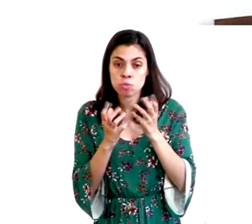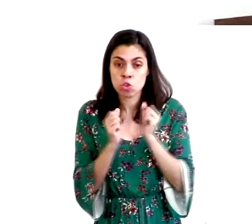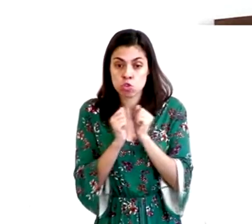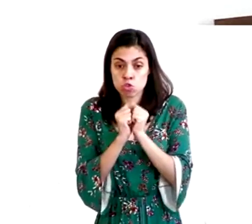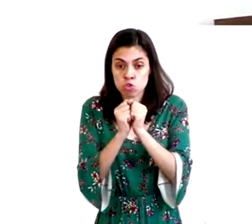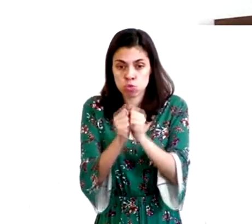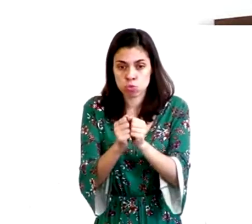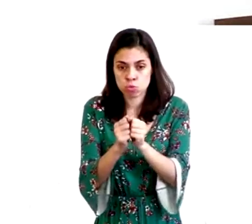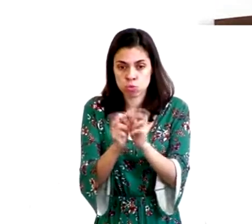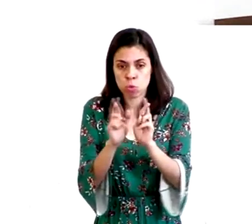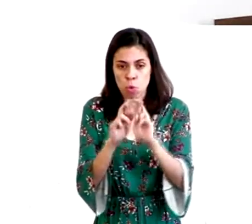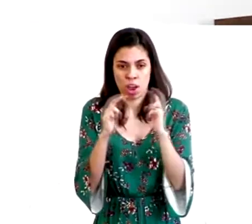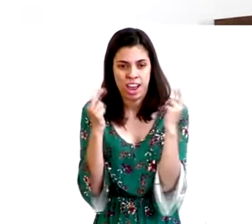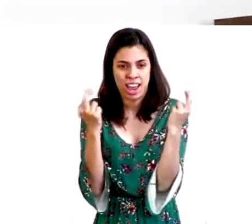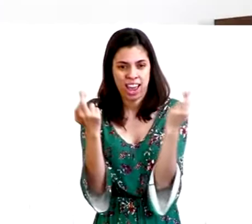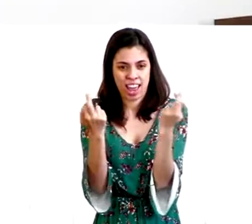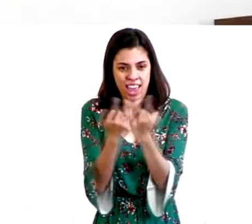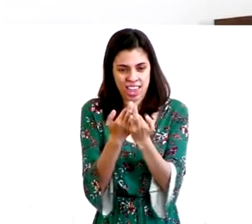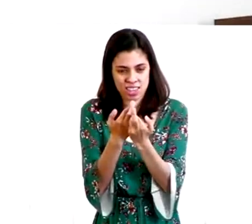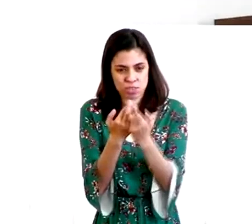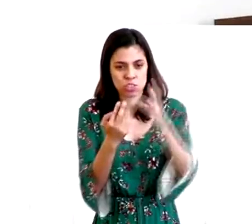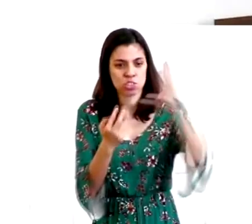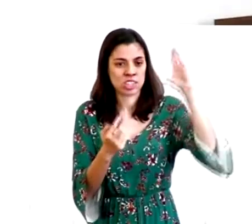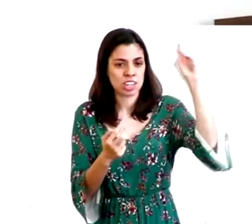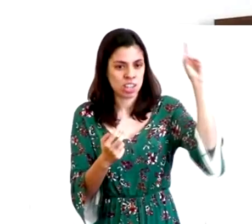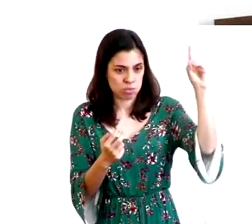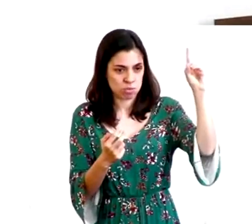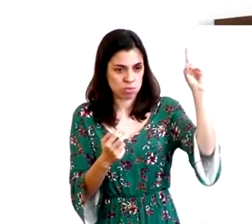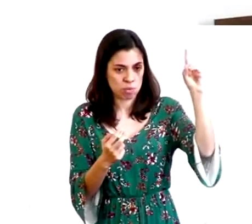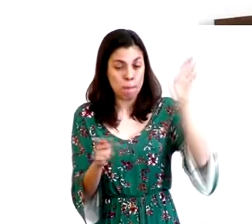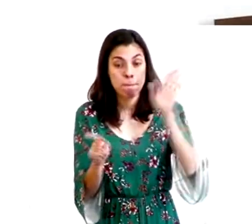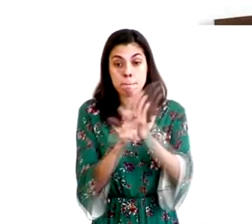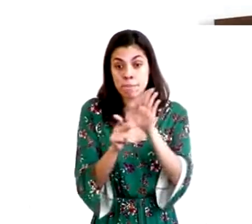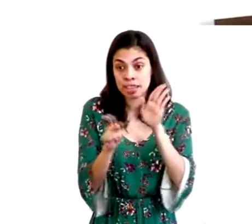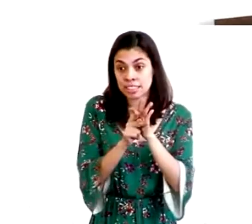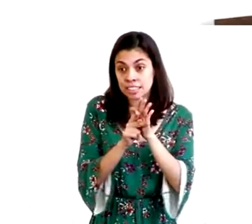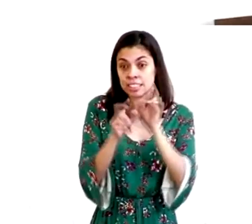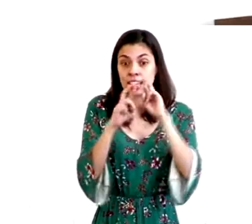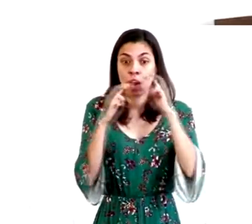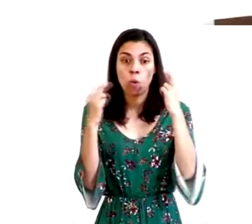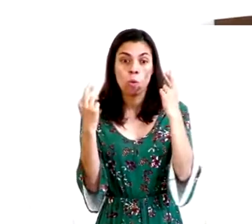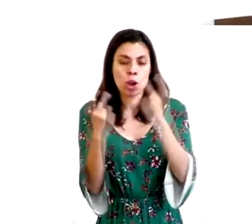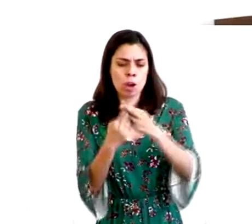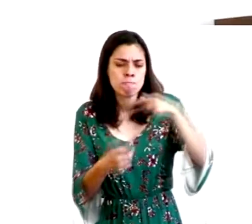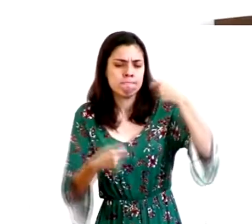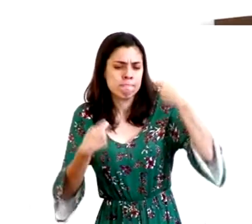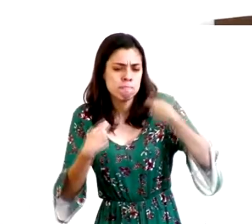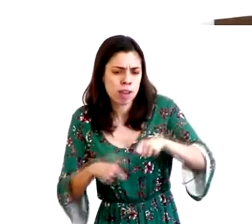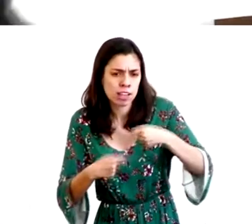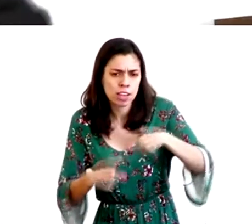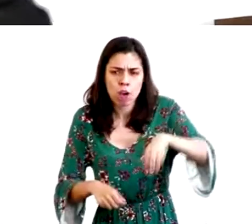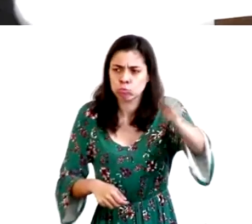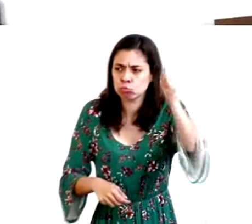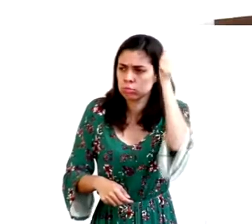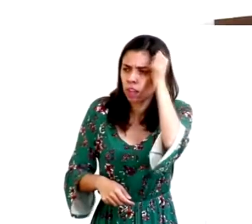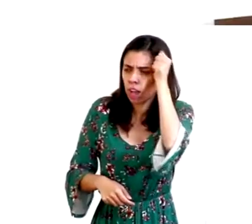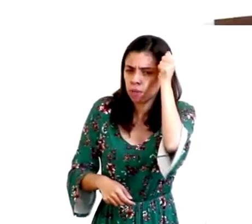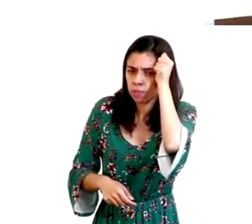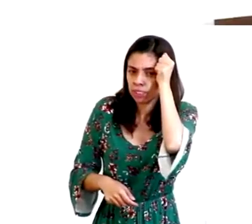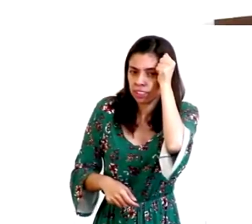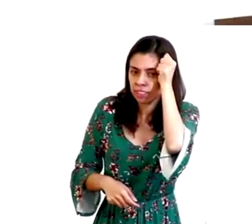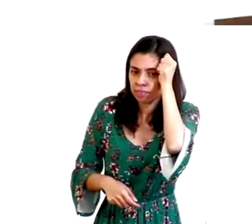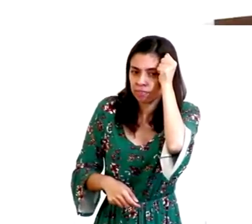Monte, entendemos o que significa ser um cidadão do reino, o que significa de fato se arrepender e